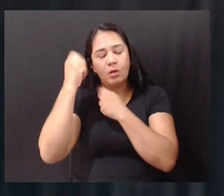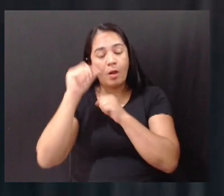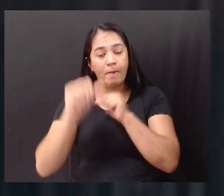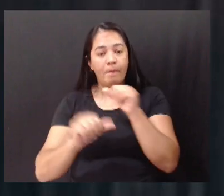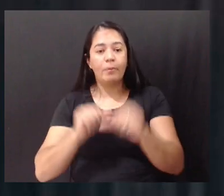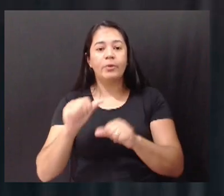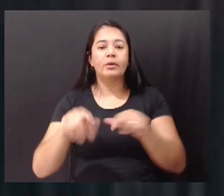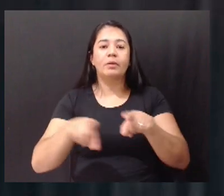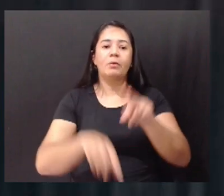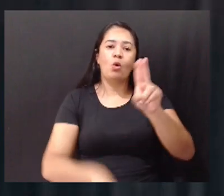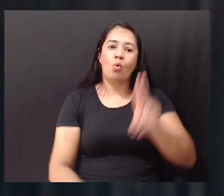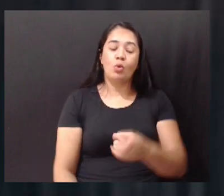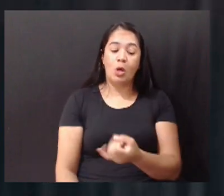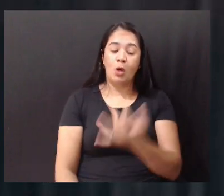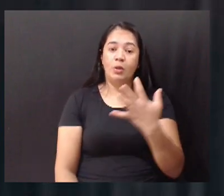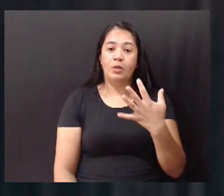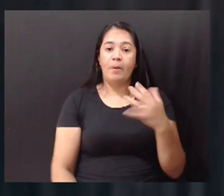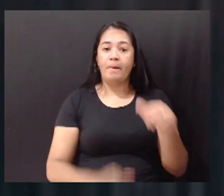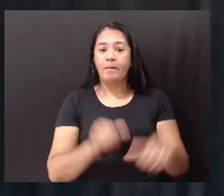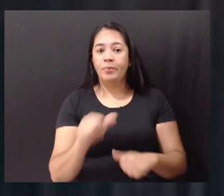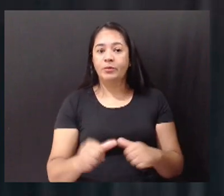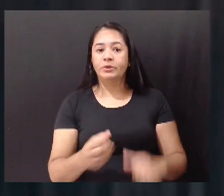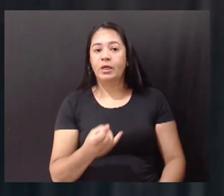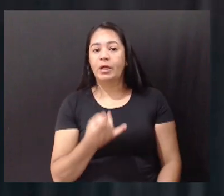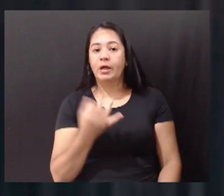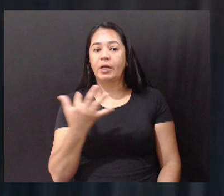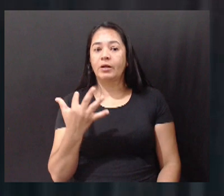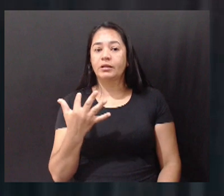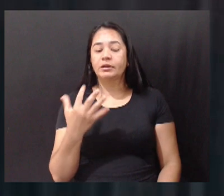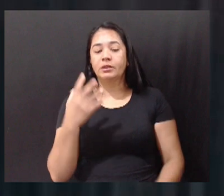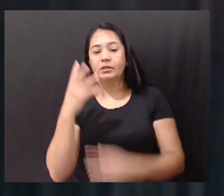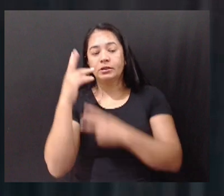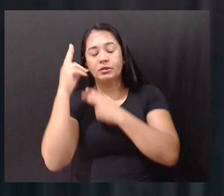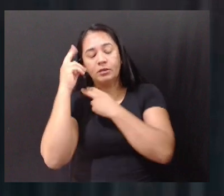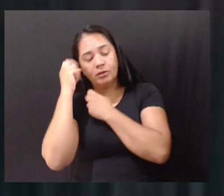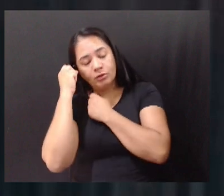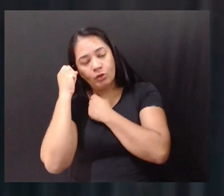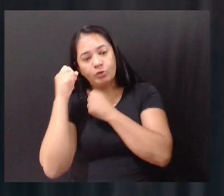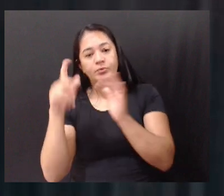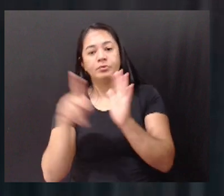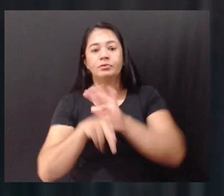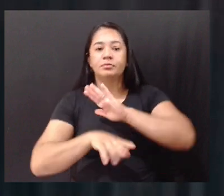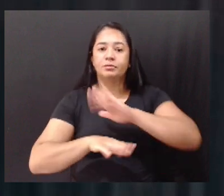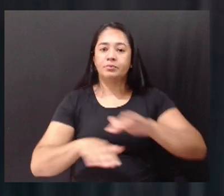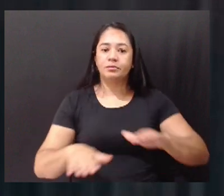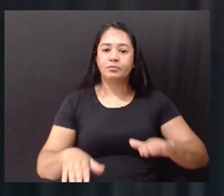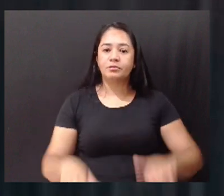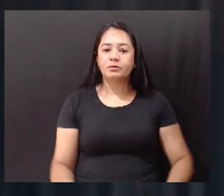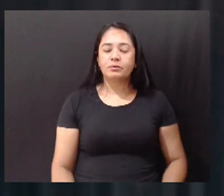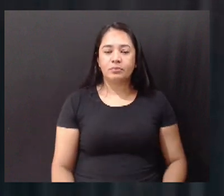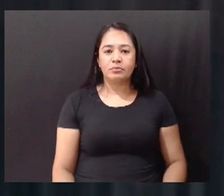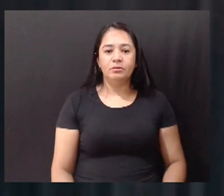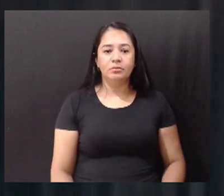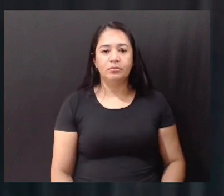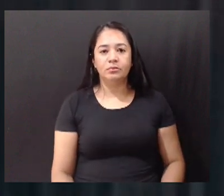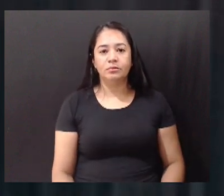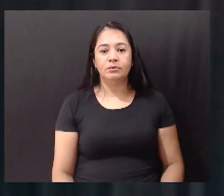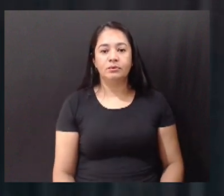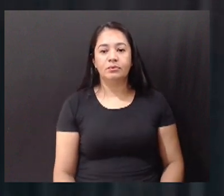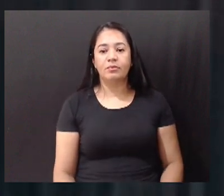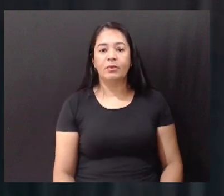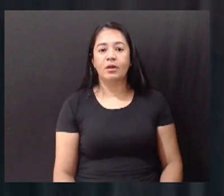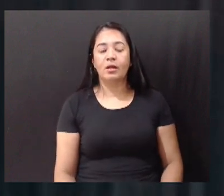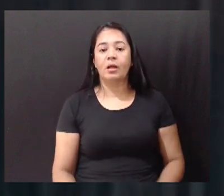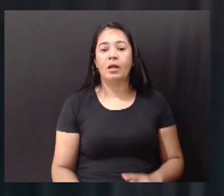das telas altera, por exemplo, também a quantidade de sono, né, da criança, provocando mais dificuldade para a criança iniciar